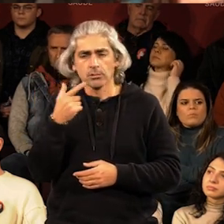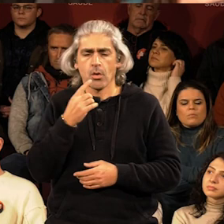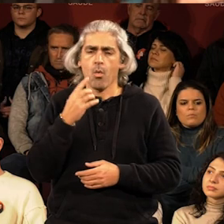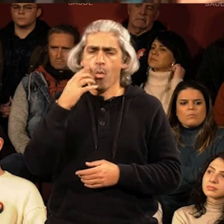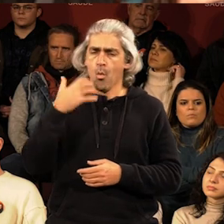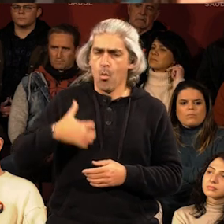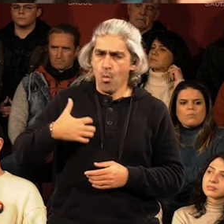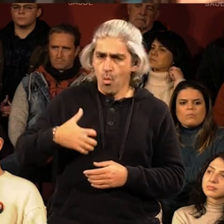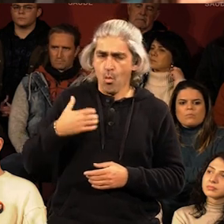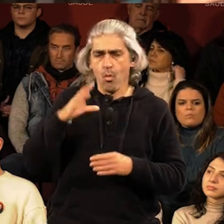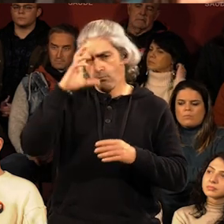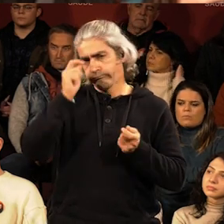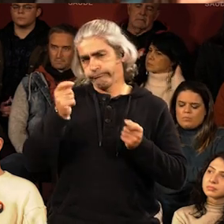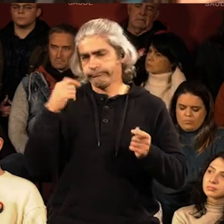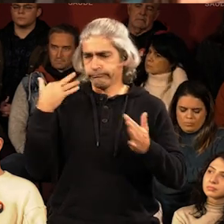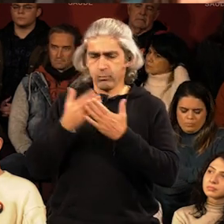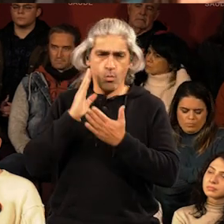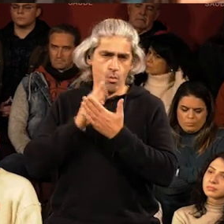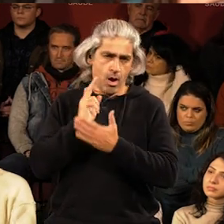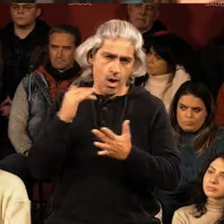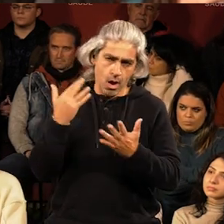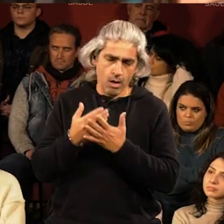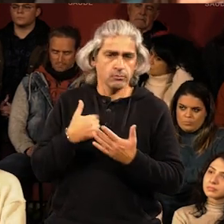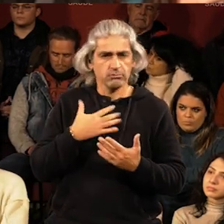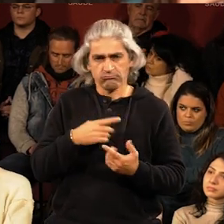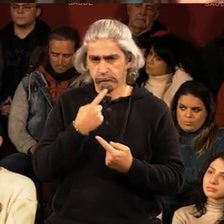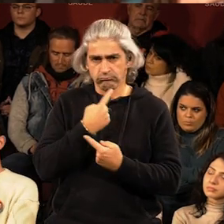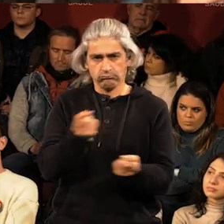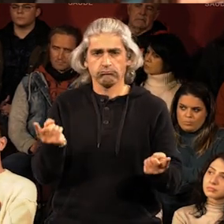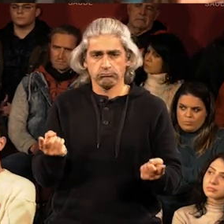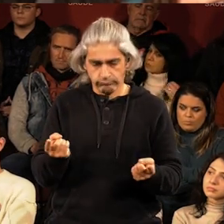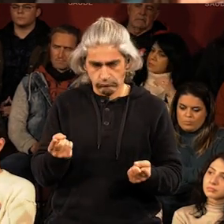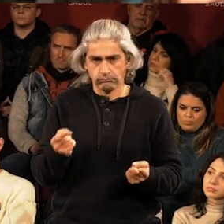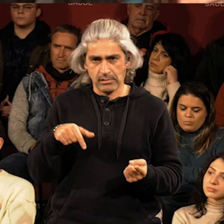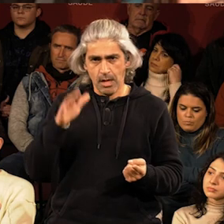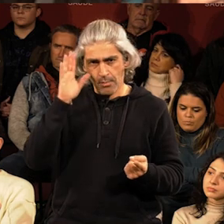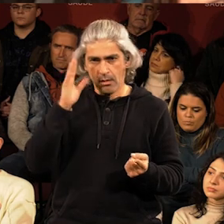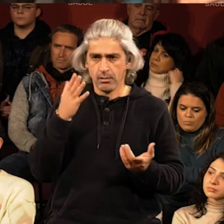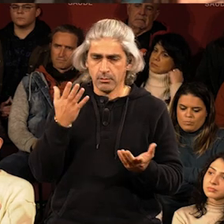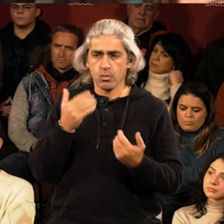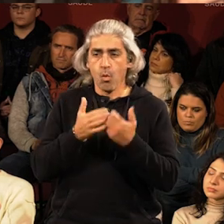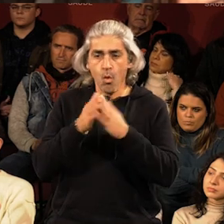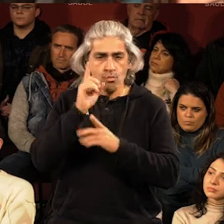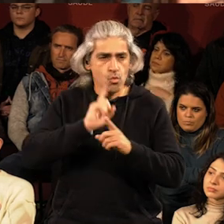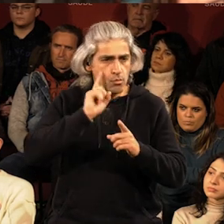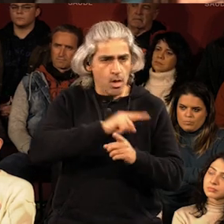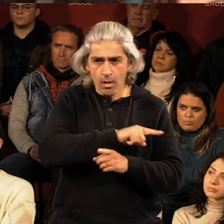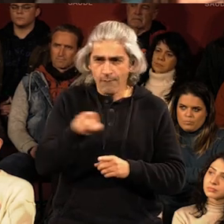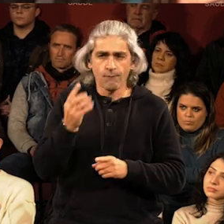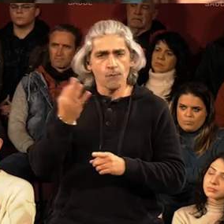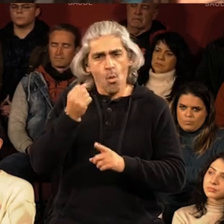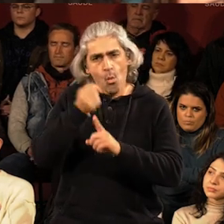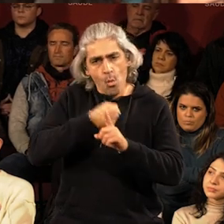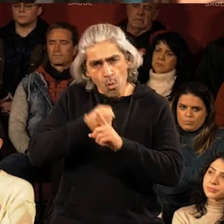dos últimos anos e é daqui da Almada que quer dizer em nome de todas as mulheres que lutaram pelo direito ao